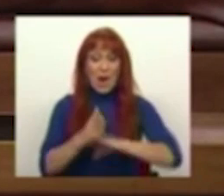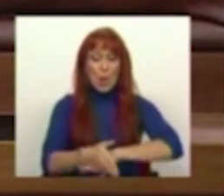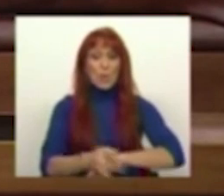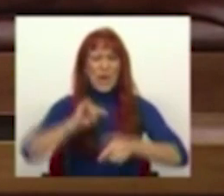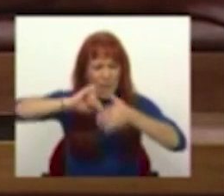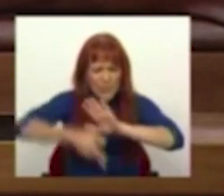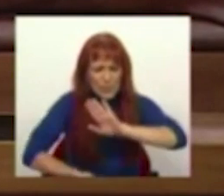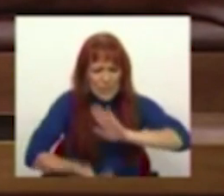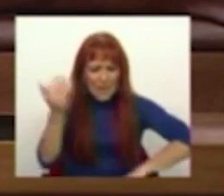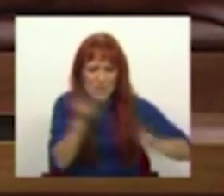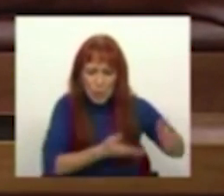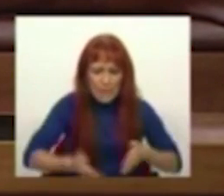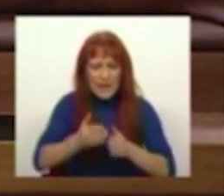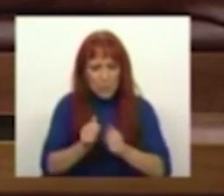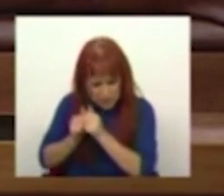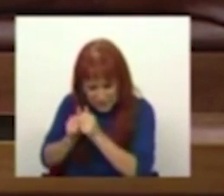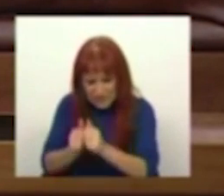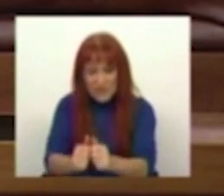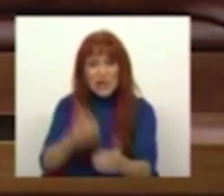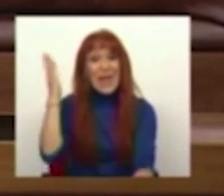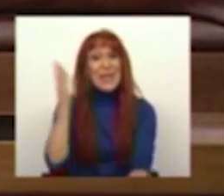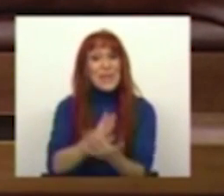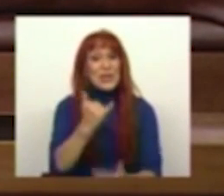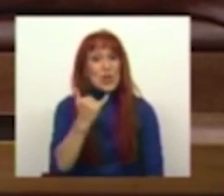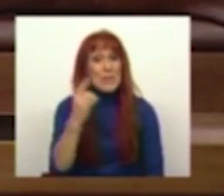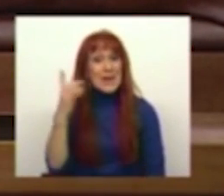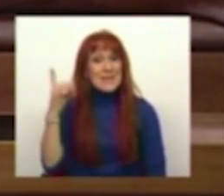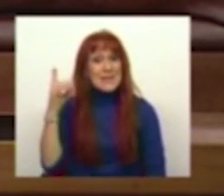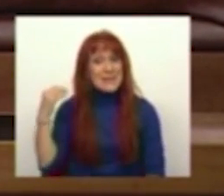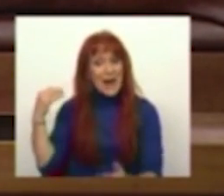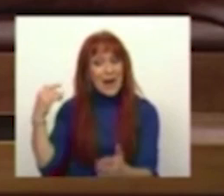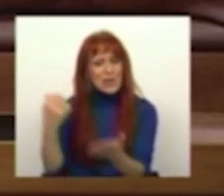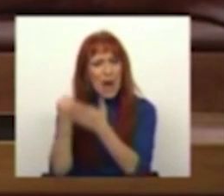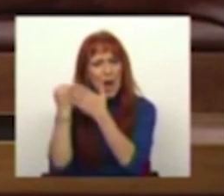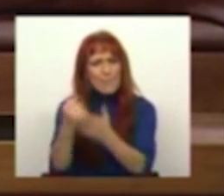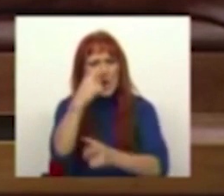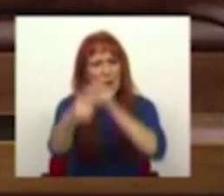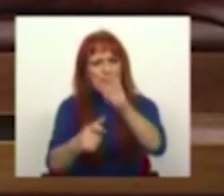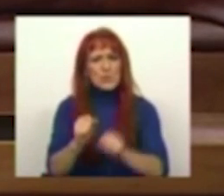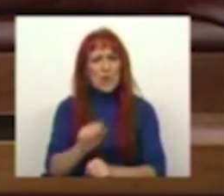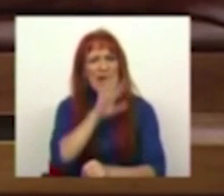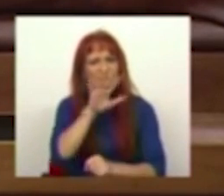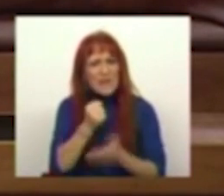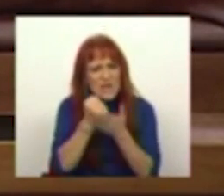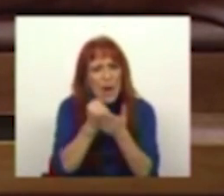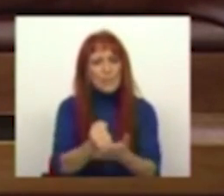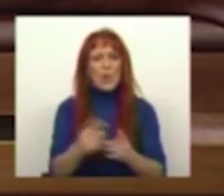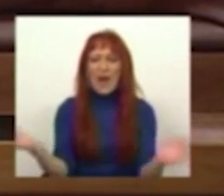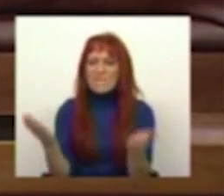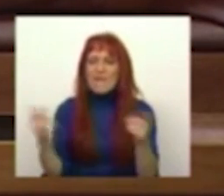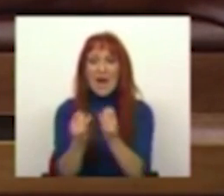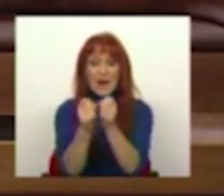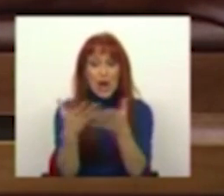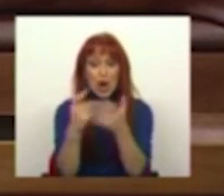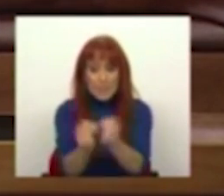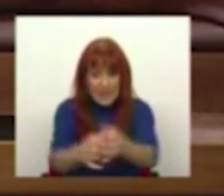e aprofunda o caminho seguido desde 2016, apoiando as pessoas e as famílias, incentivando o